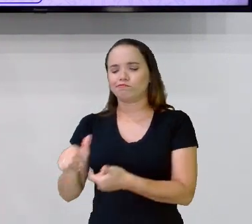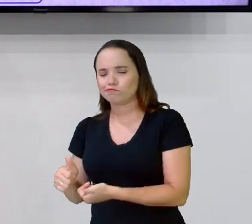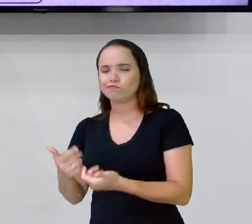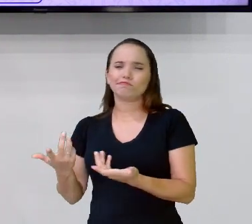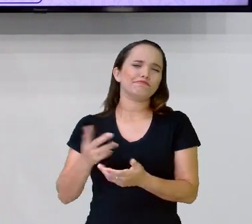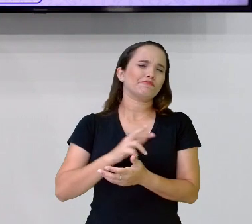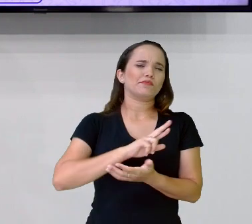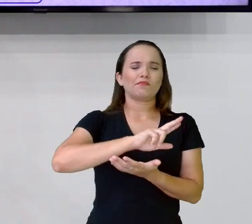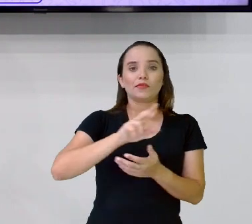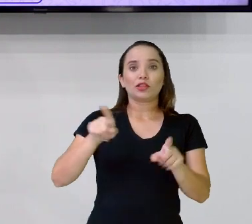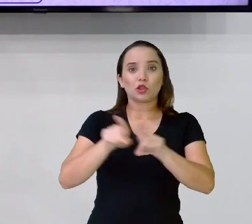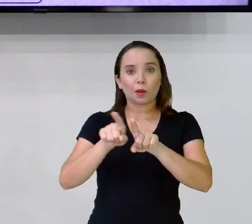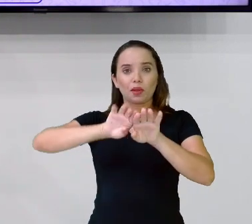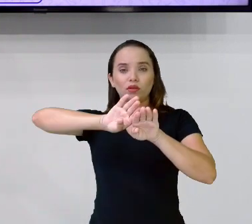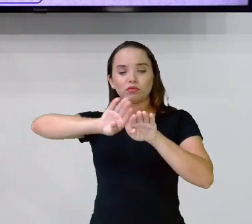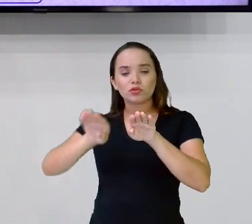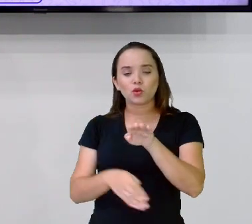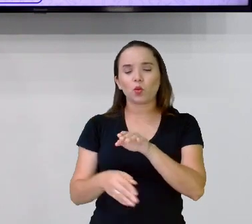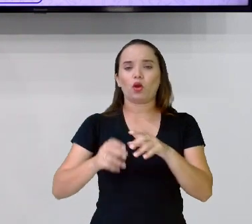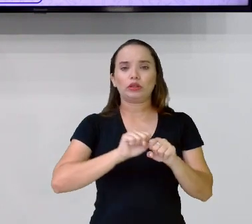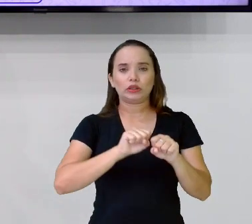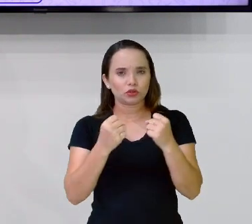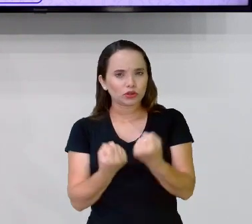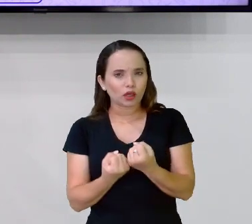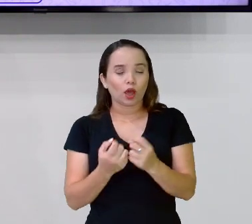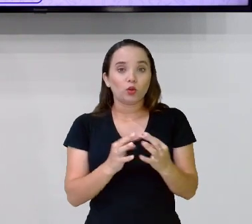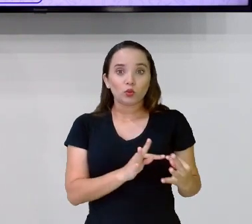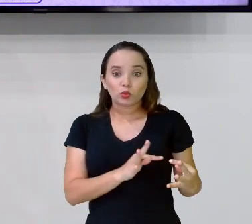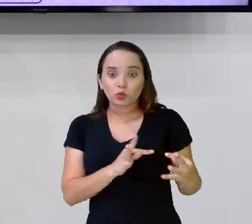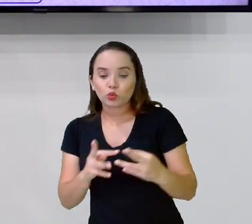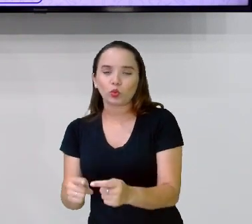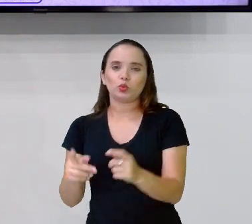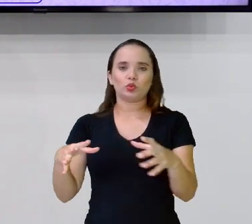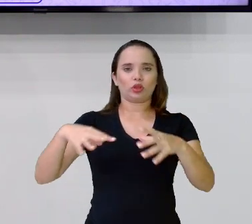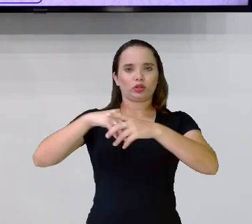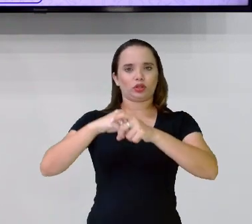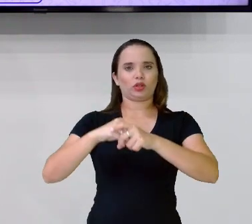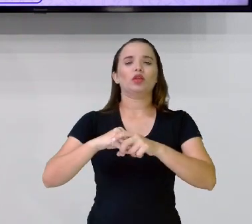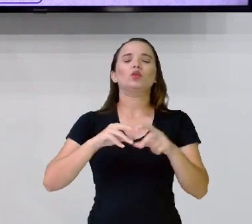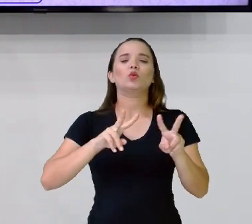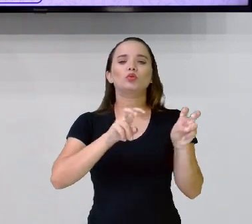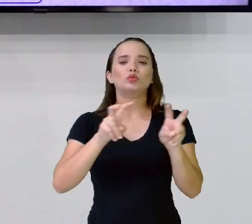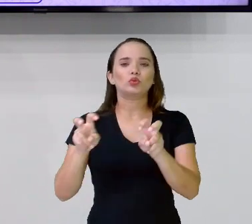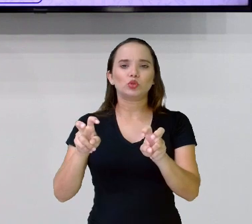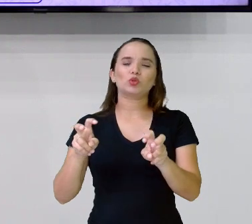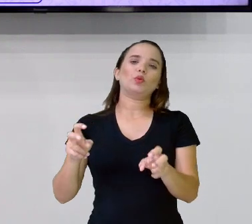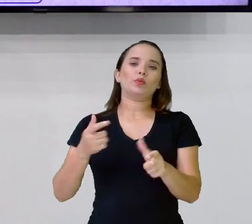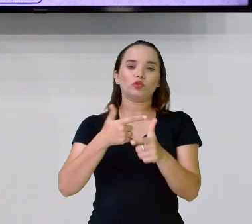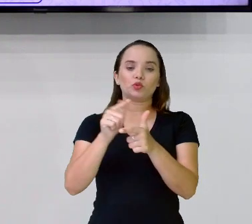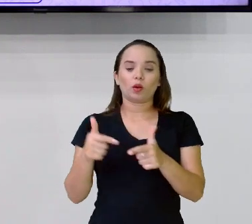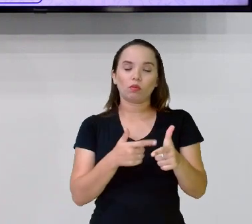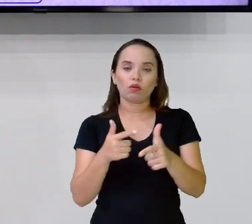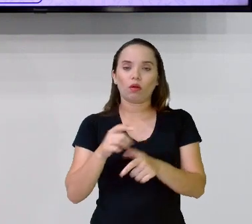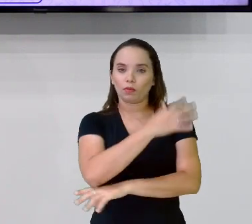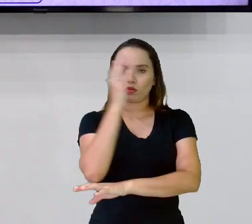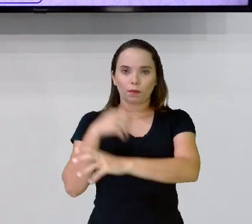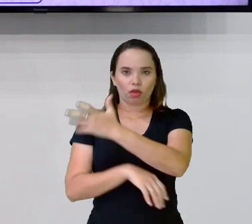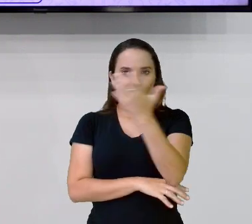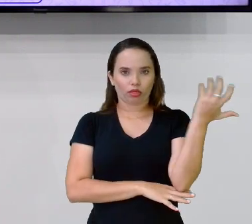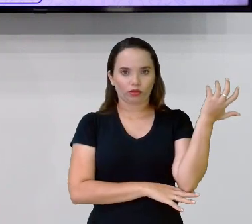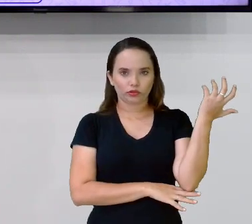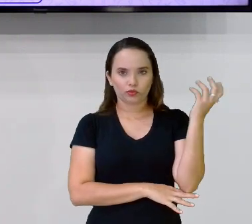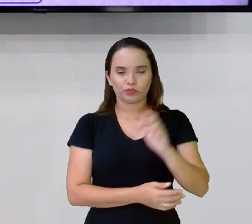enfim, desigualdades sociais, né? Tudo isso está incluído as questões, né, de problemáticas ambientais. E quando